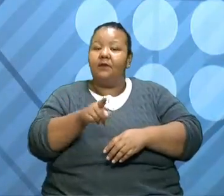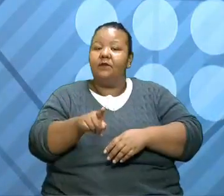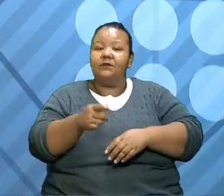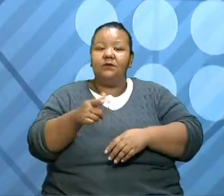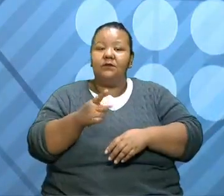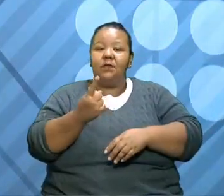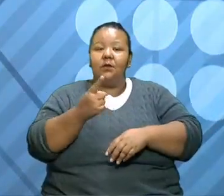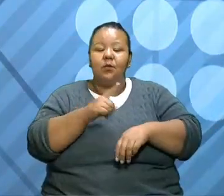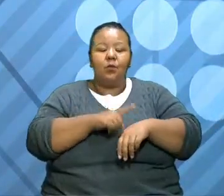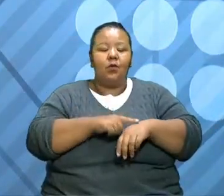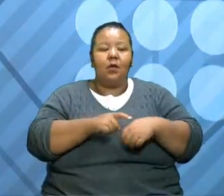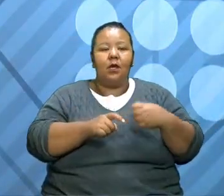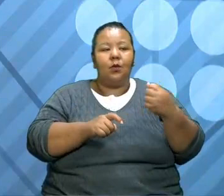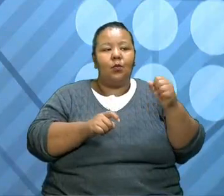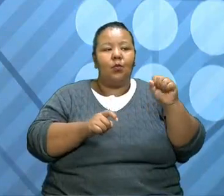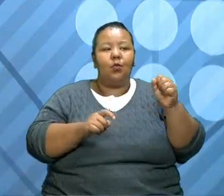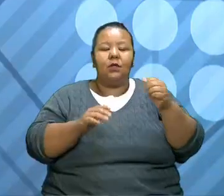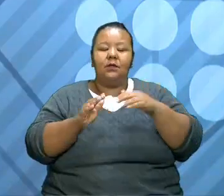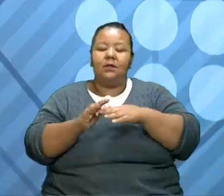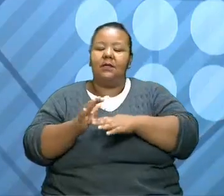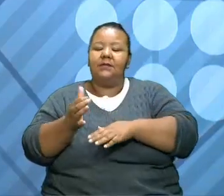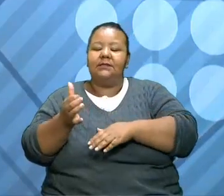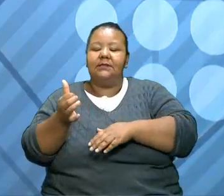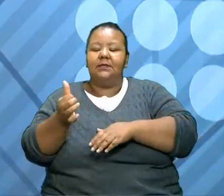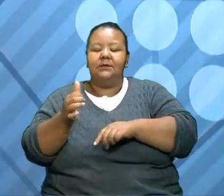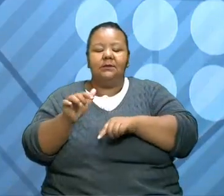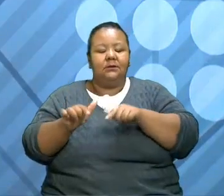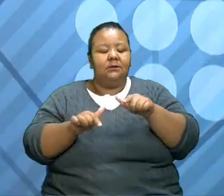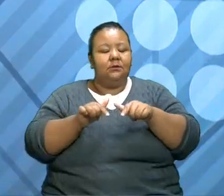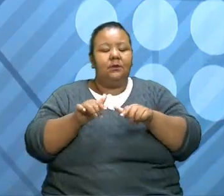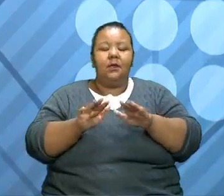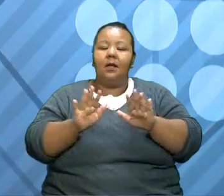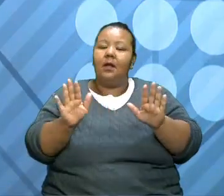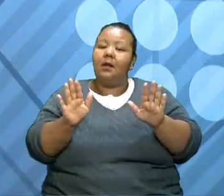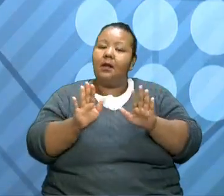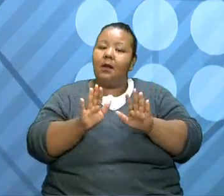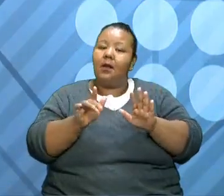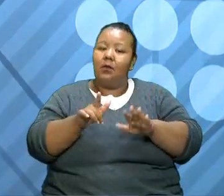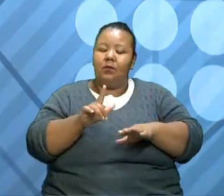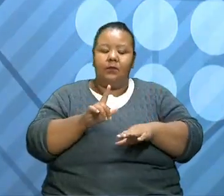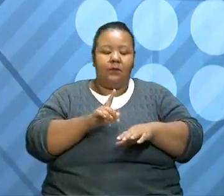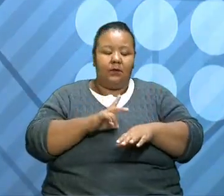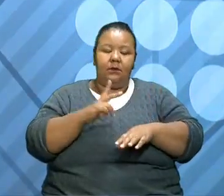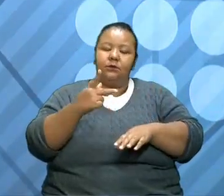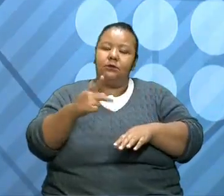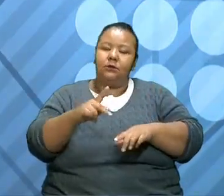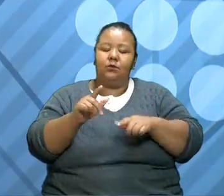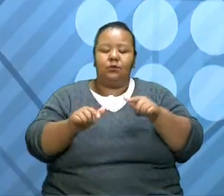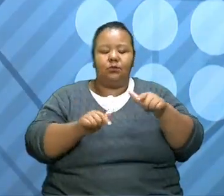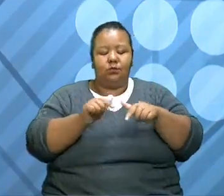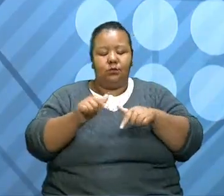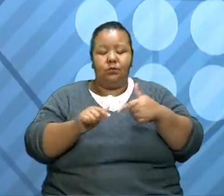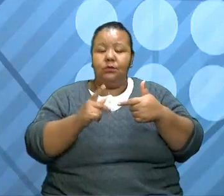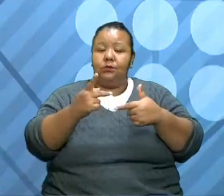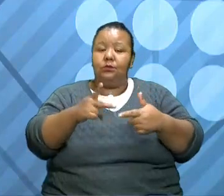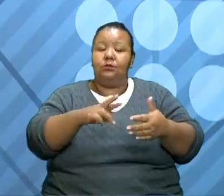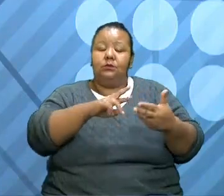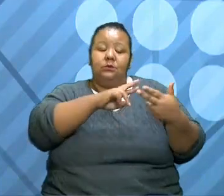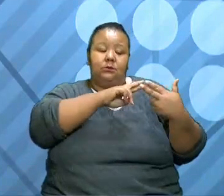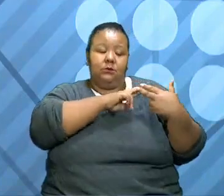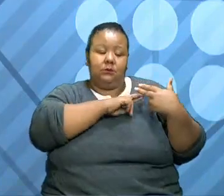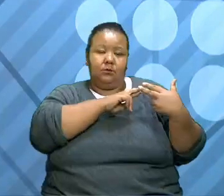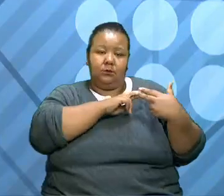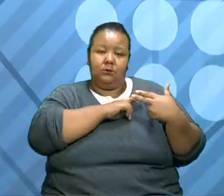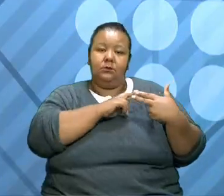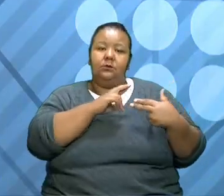tem mais um horário das 8 às 6 para trabalhar. Não, você tem o seu trabalho, você tem as suas responsabilidades, você